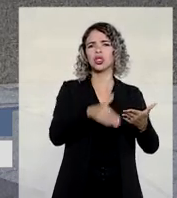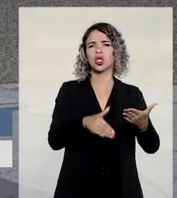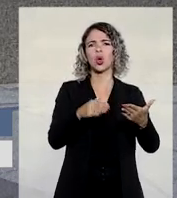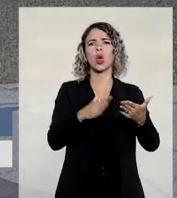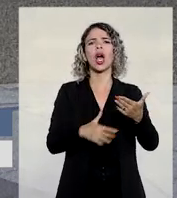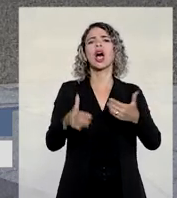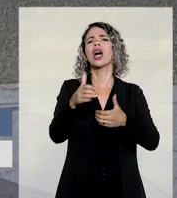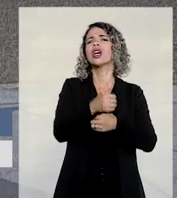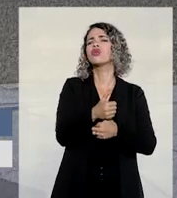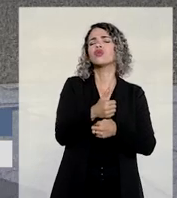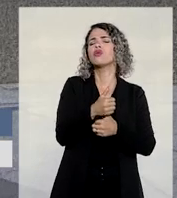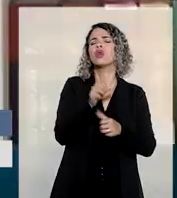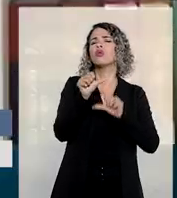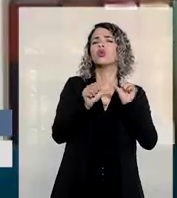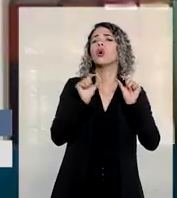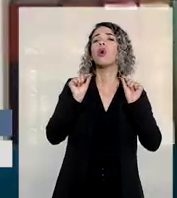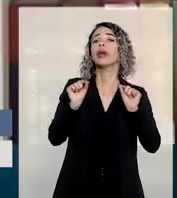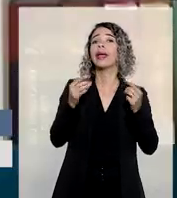cancelamento dessa súmula?